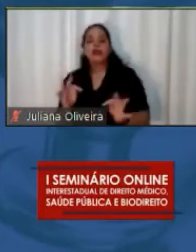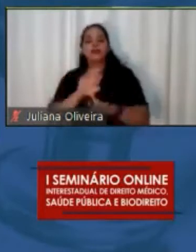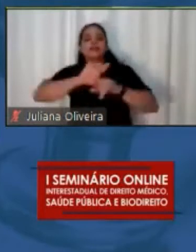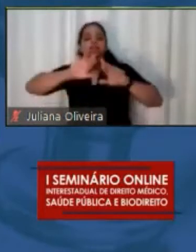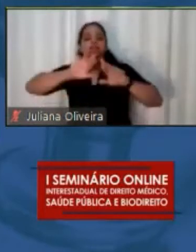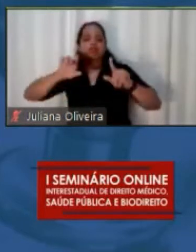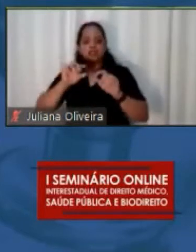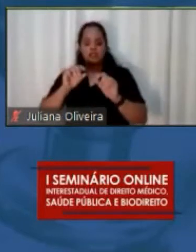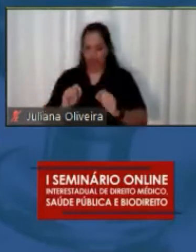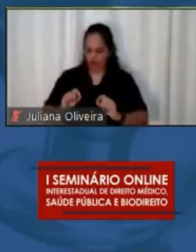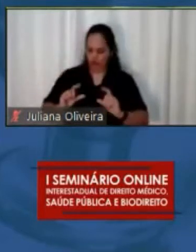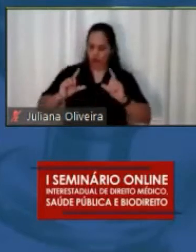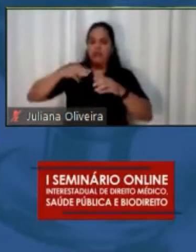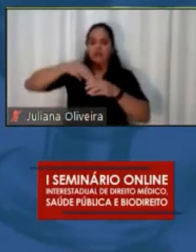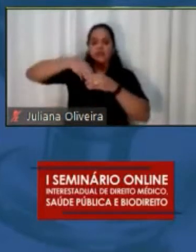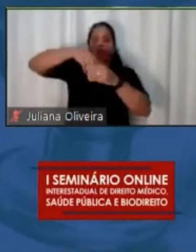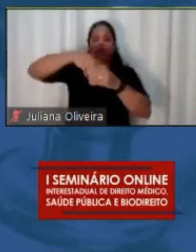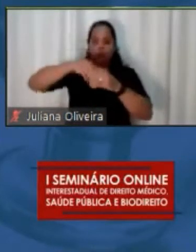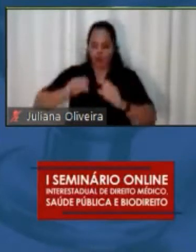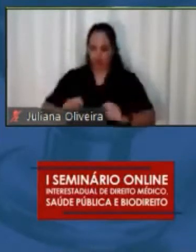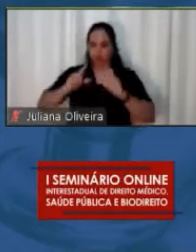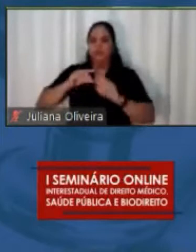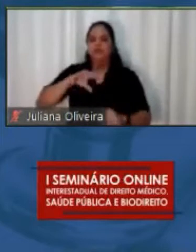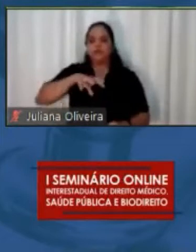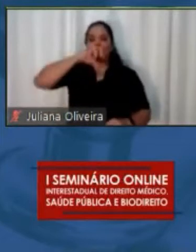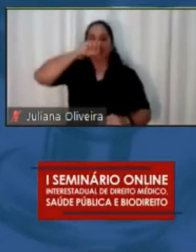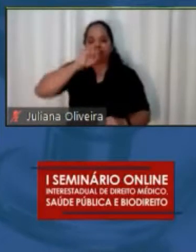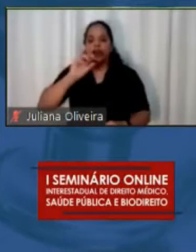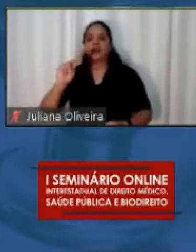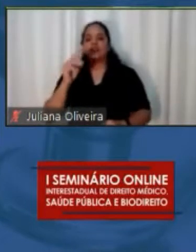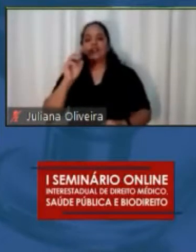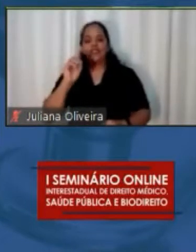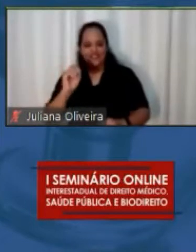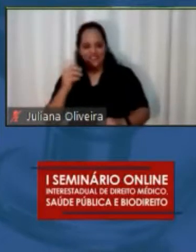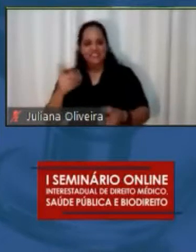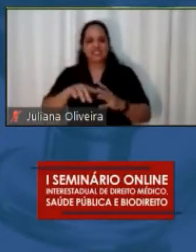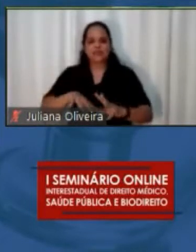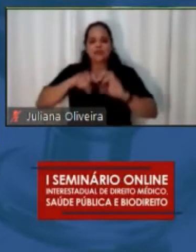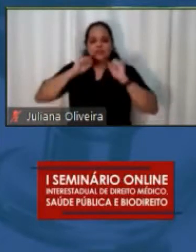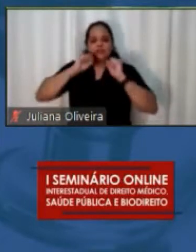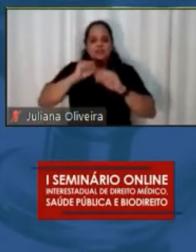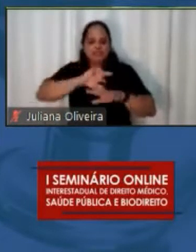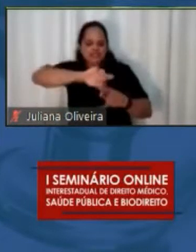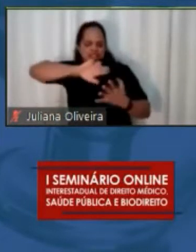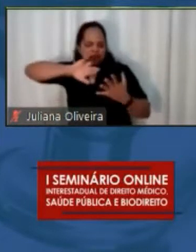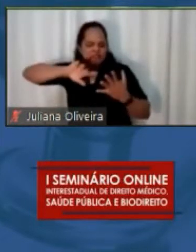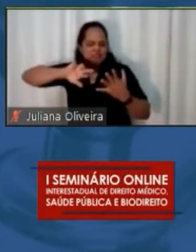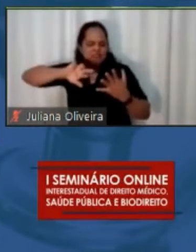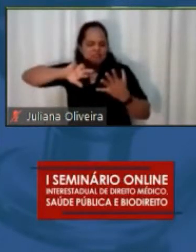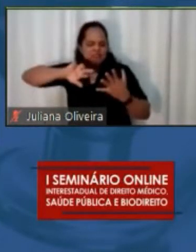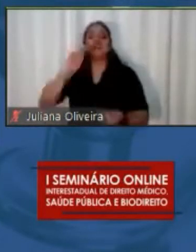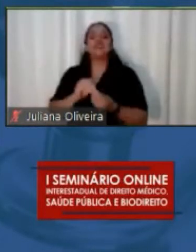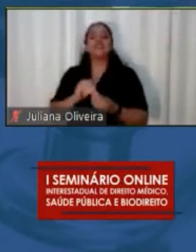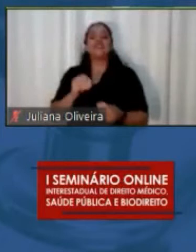o aumento do transporte de oxigênio, o aumento do consumo e a redução do lactato. Qual foi o resultado? Em todos